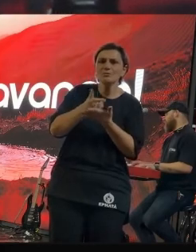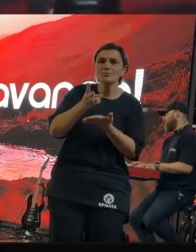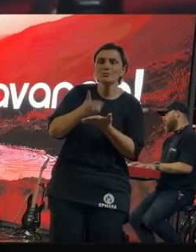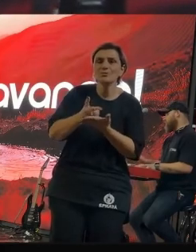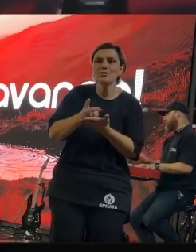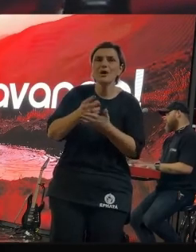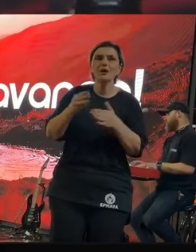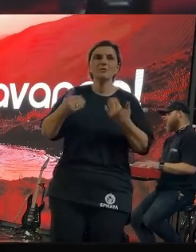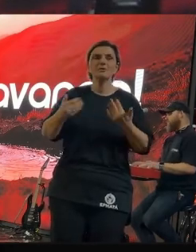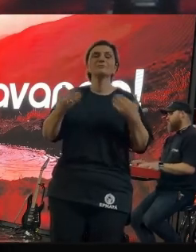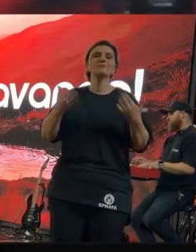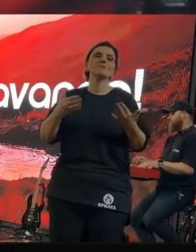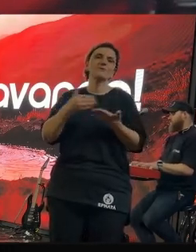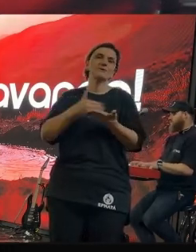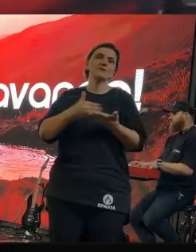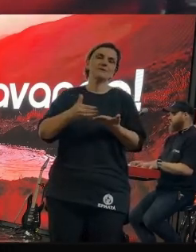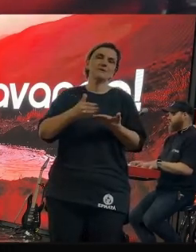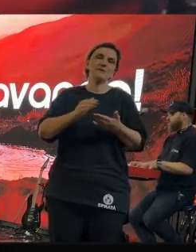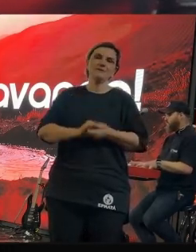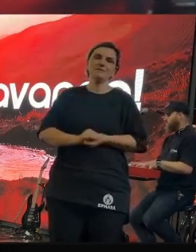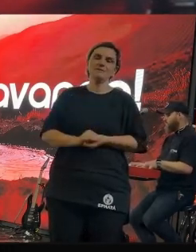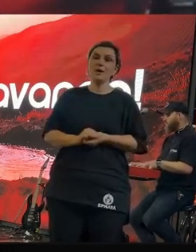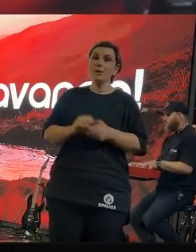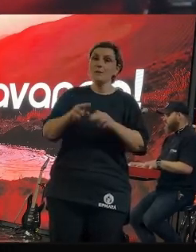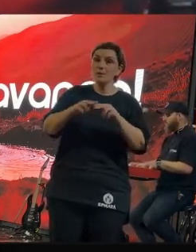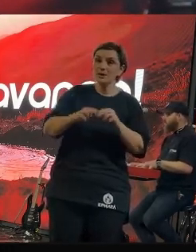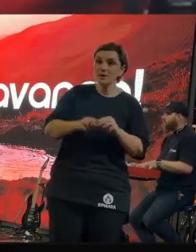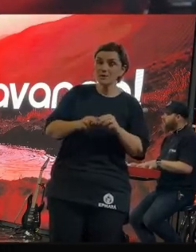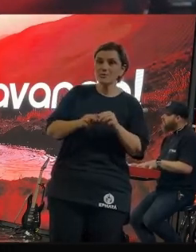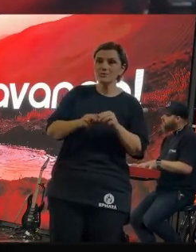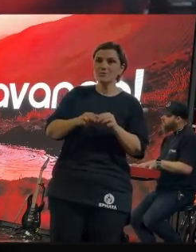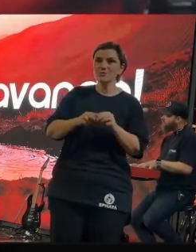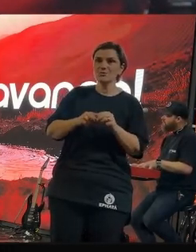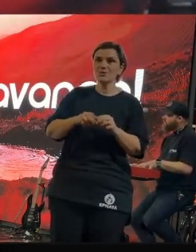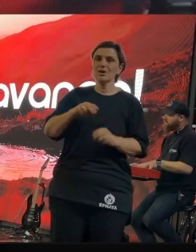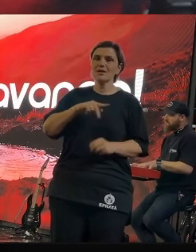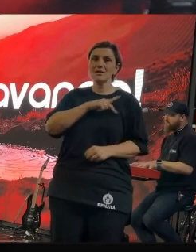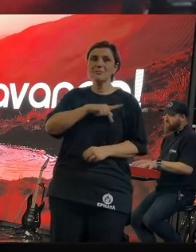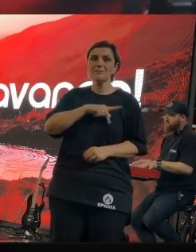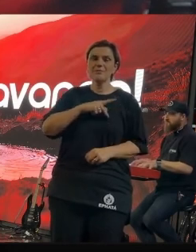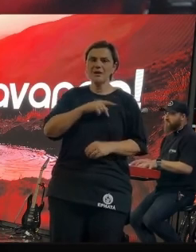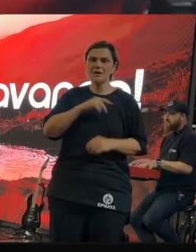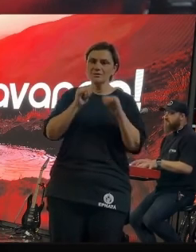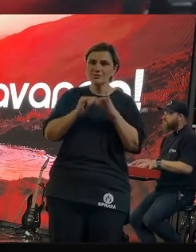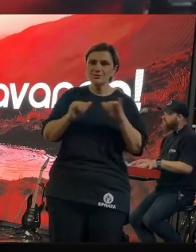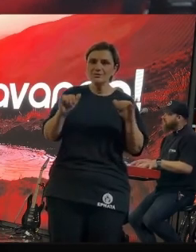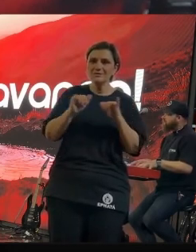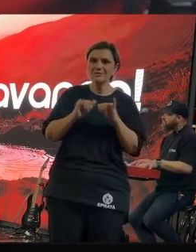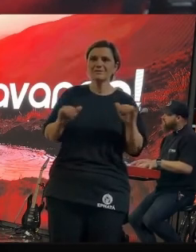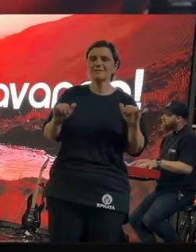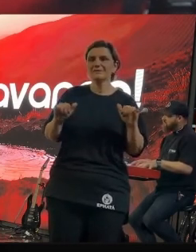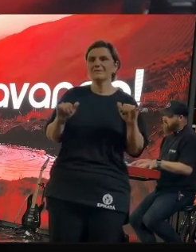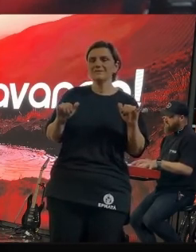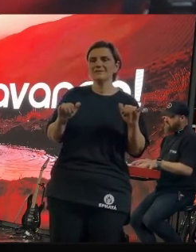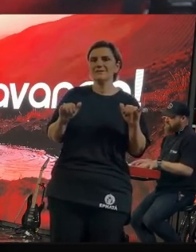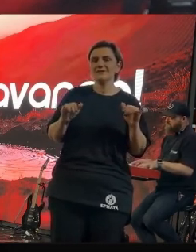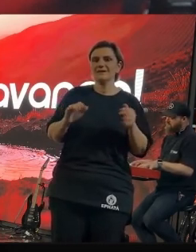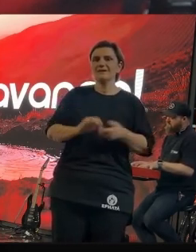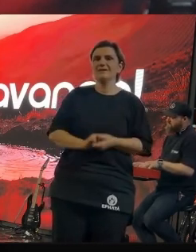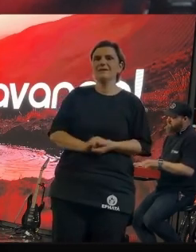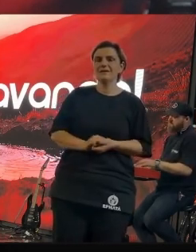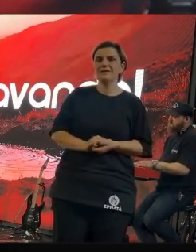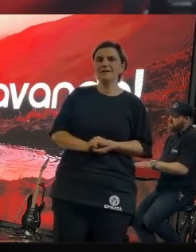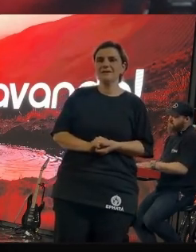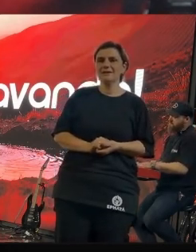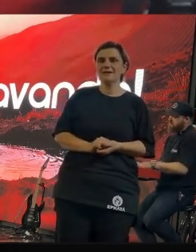quando o play já foi dado. É por isso que o apóstolo Paulo, ele vai dizer, ele vai reiterar em